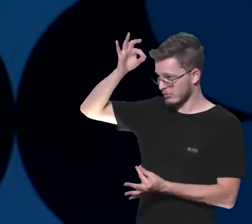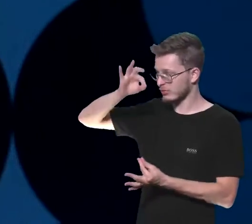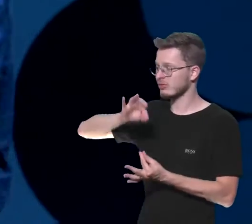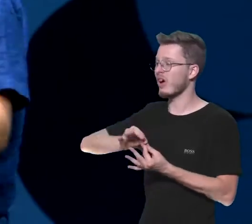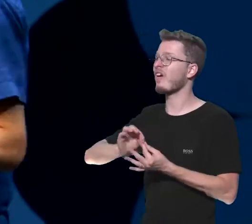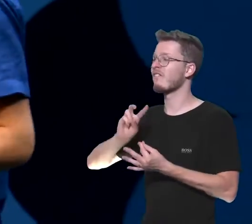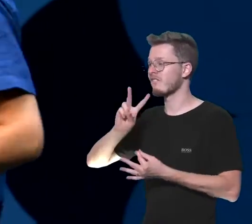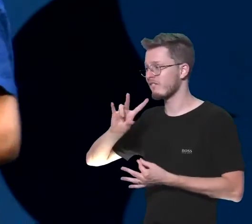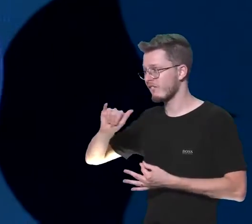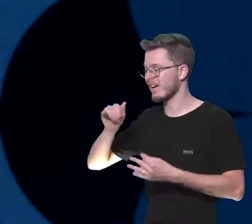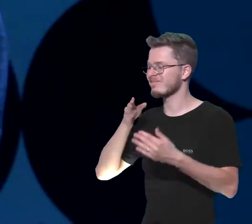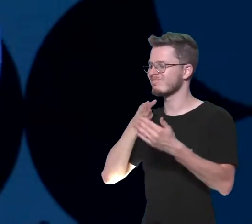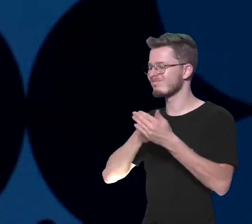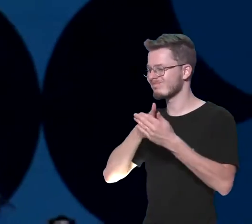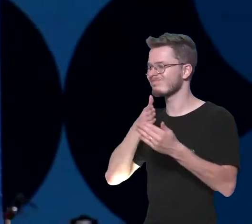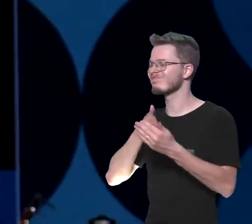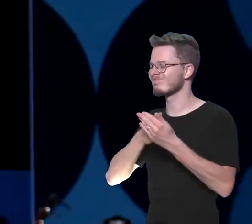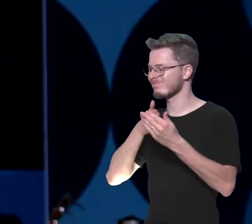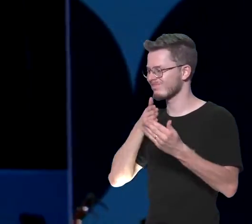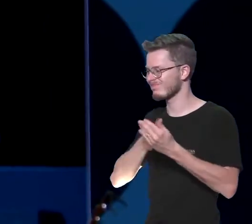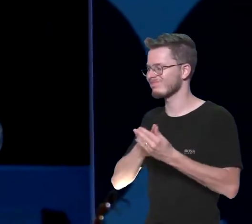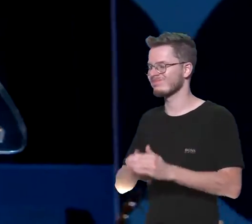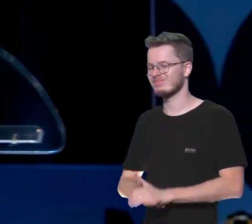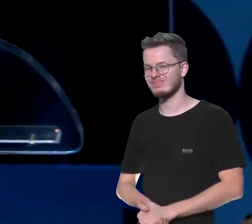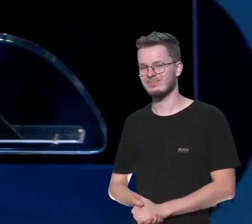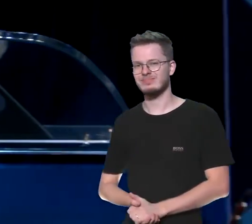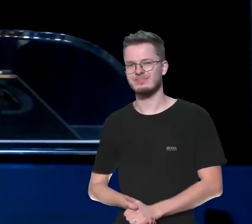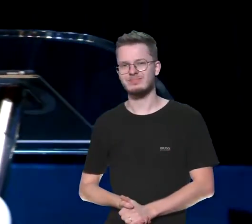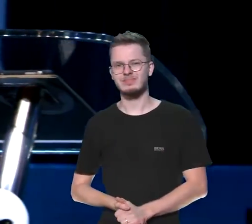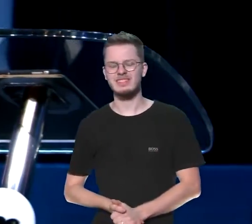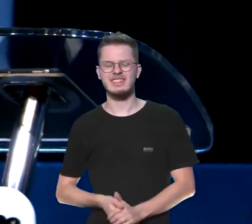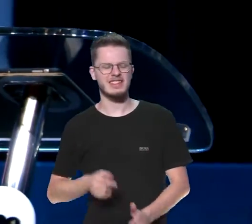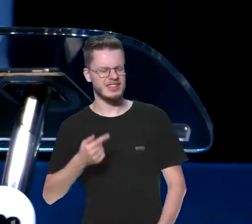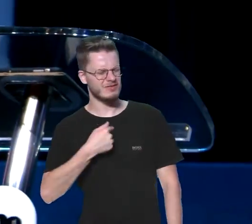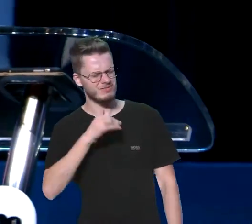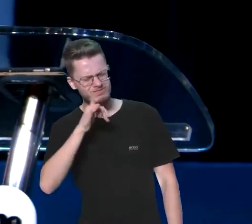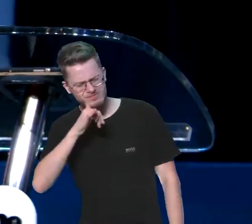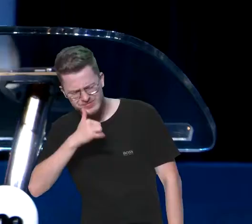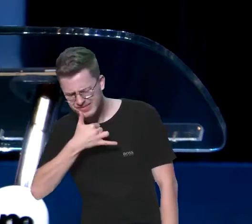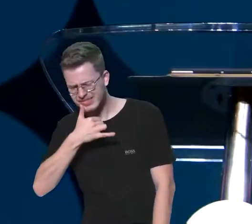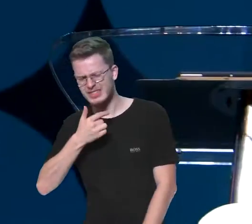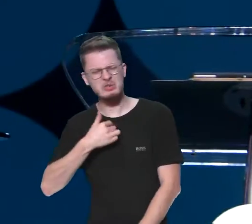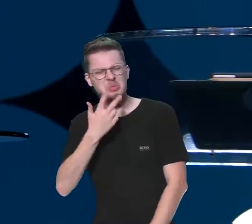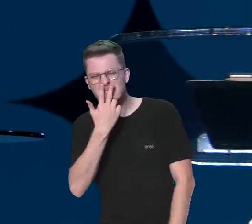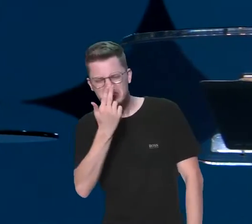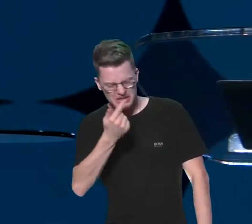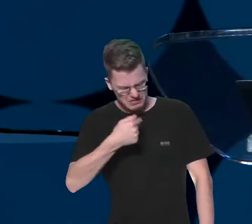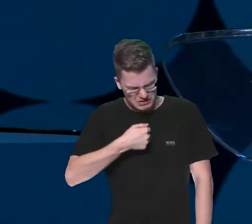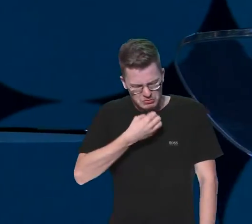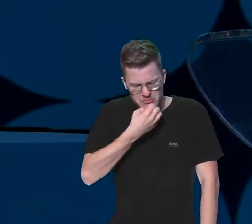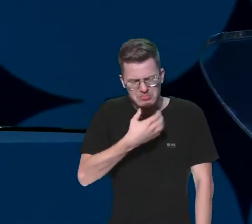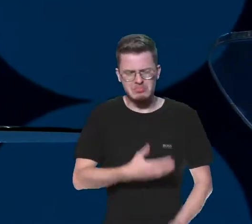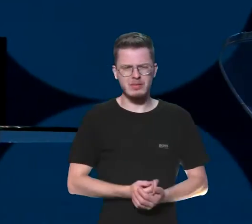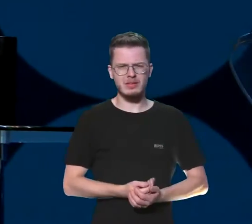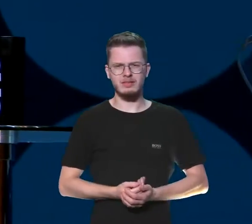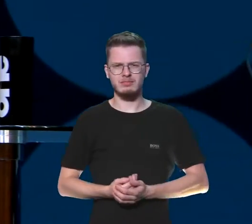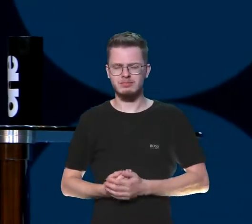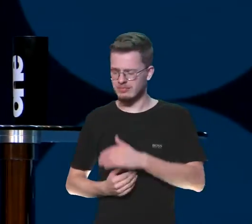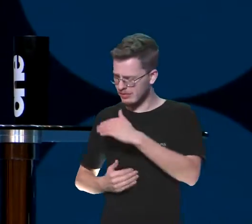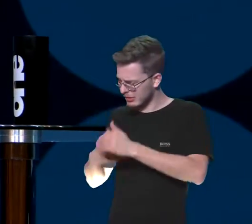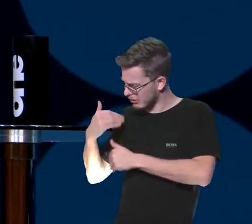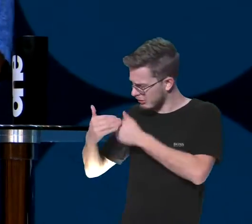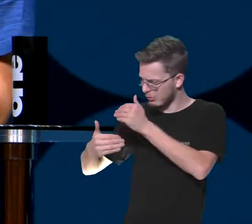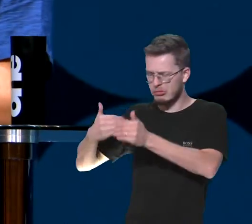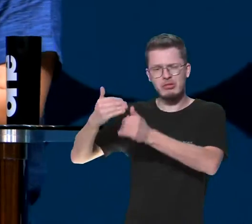chateadíssimo na hora, né? Falei, poxa, eu achava que eu estava bem. E enquanto aquele retiro foi acontecendo, o